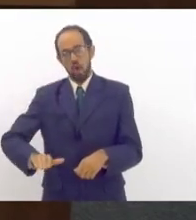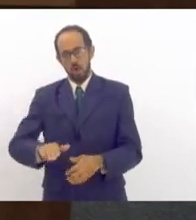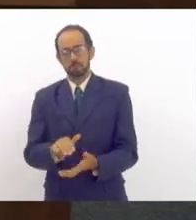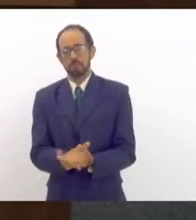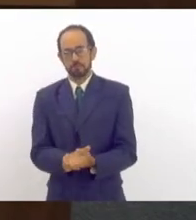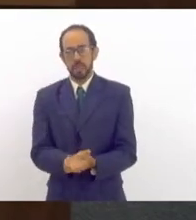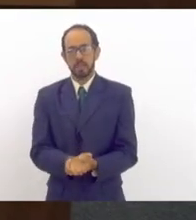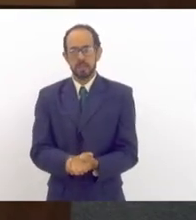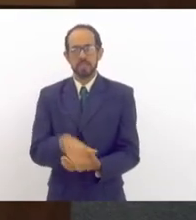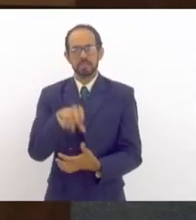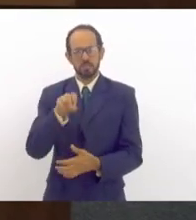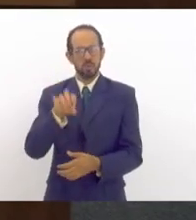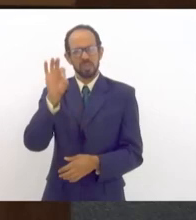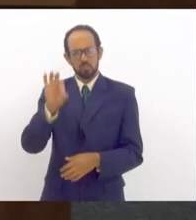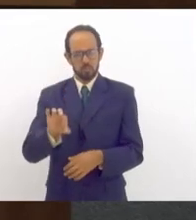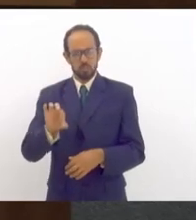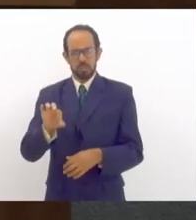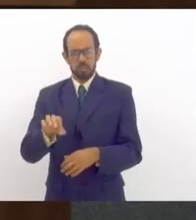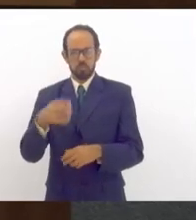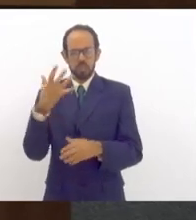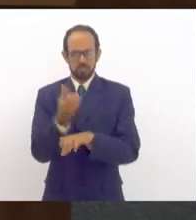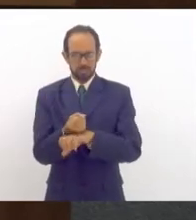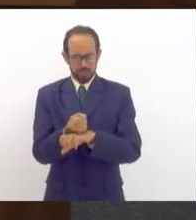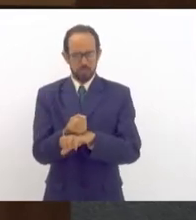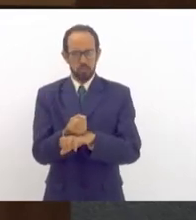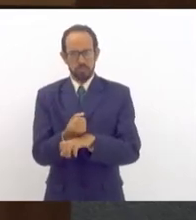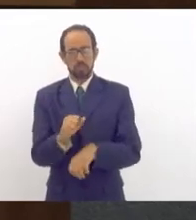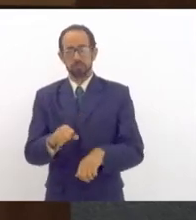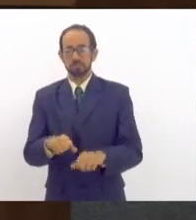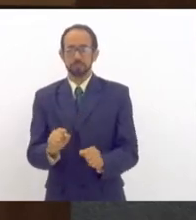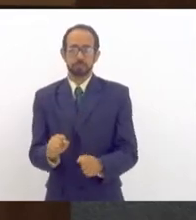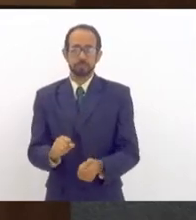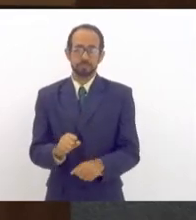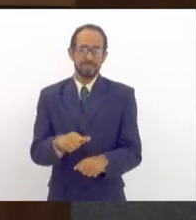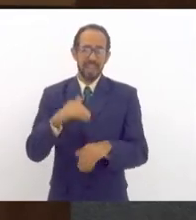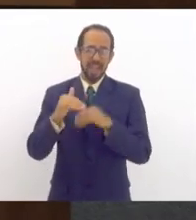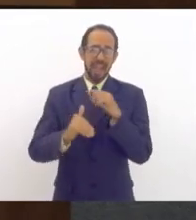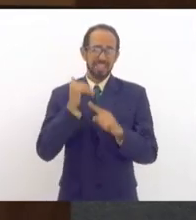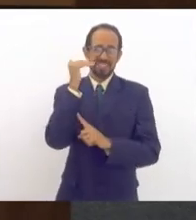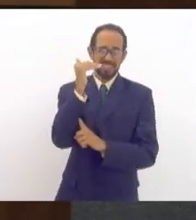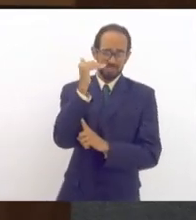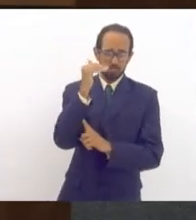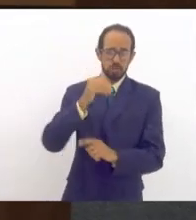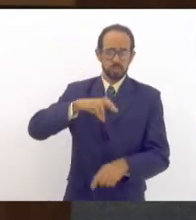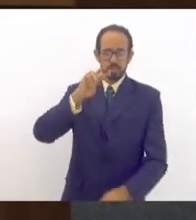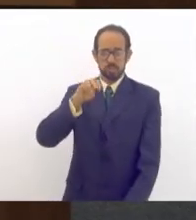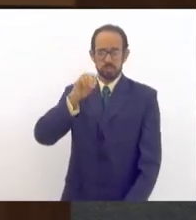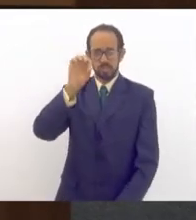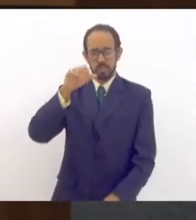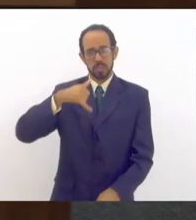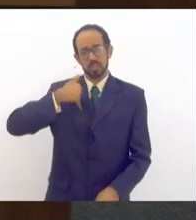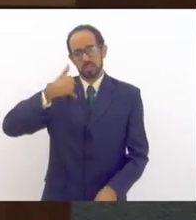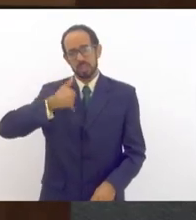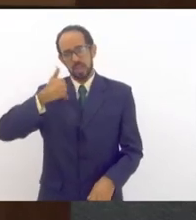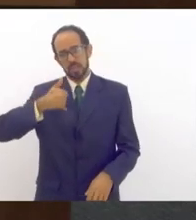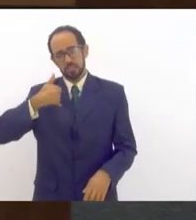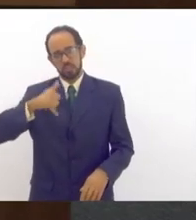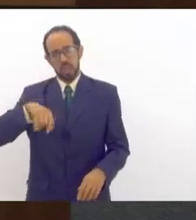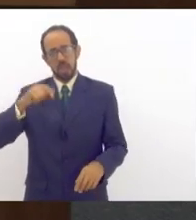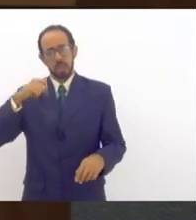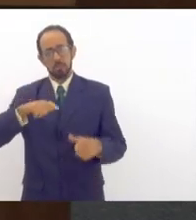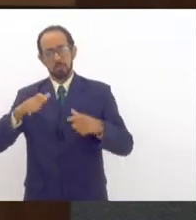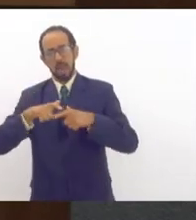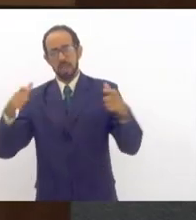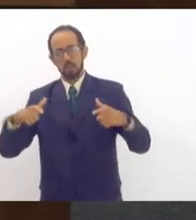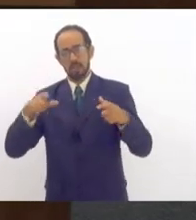que a gente tem e as matrículas de estudantes acima de 30 anos são predominantemente compostos